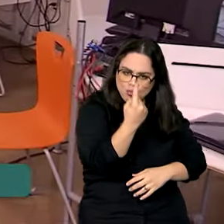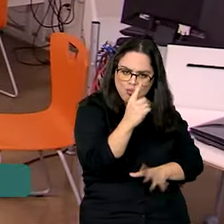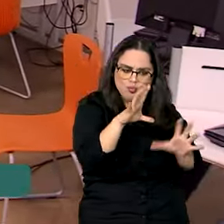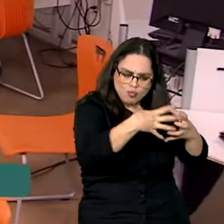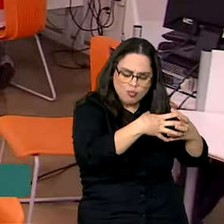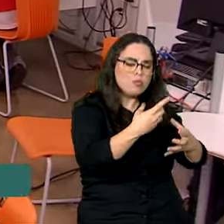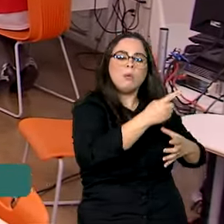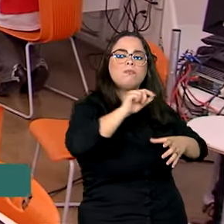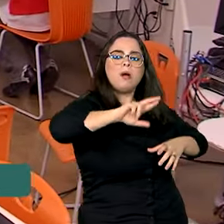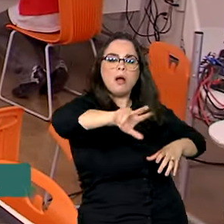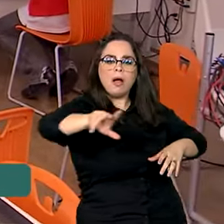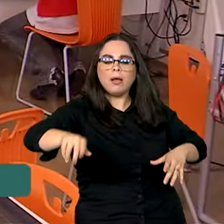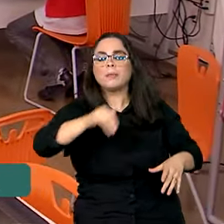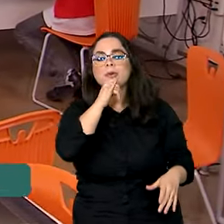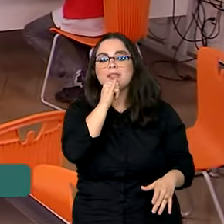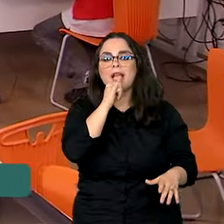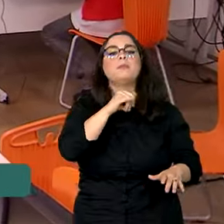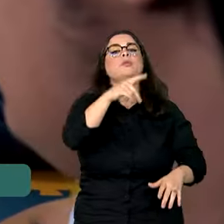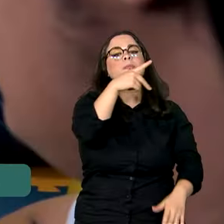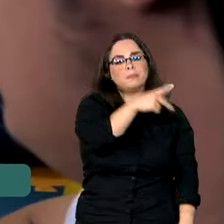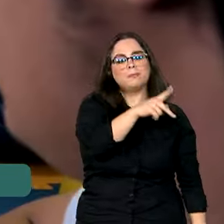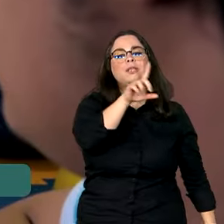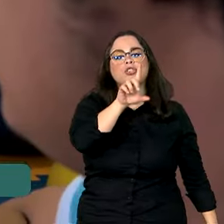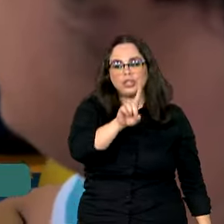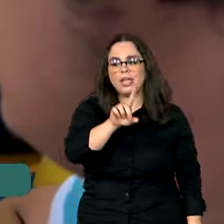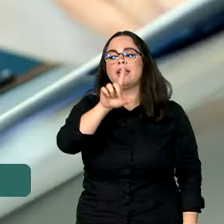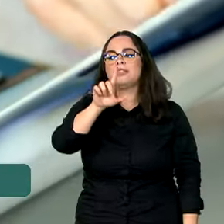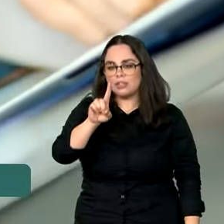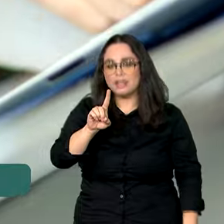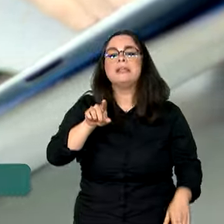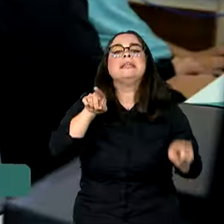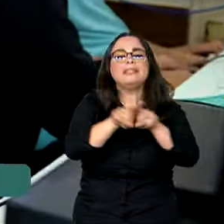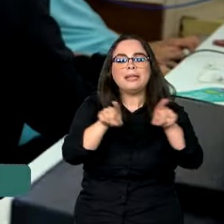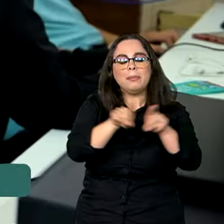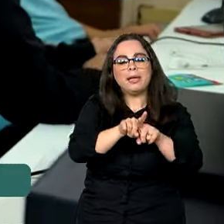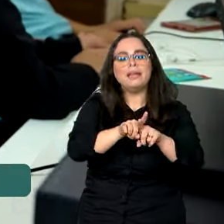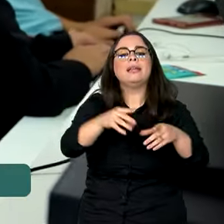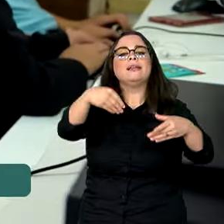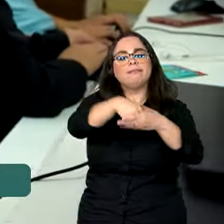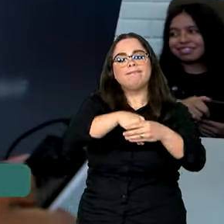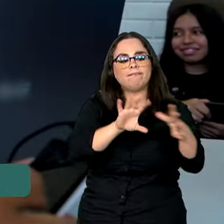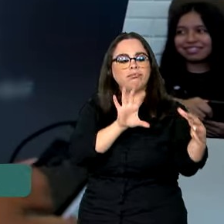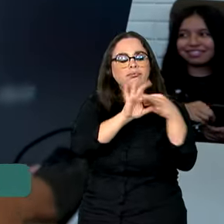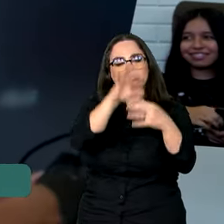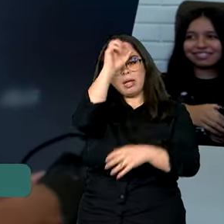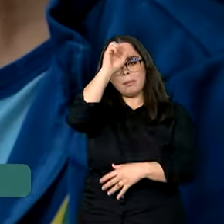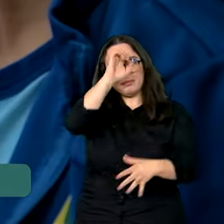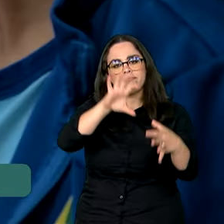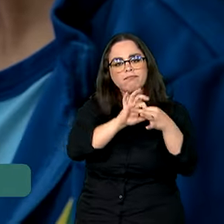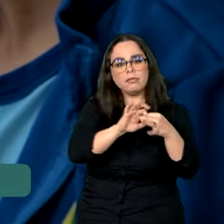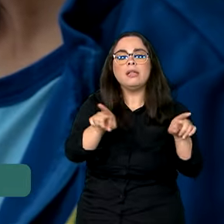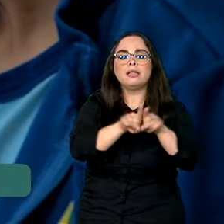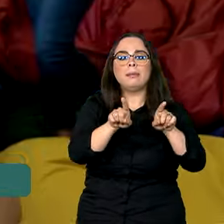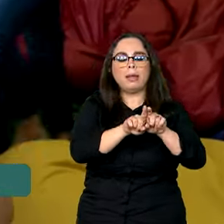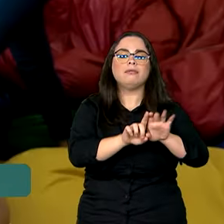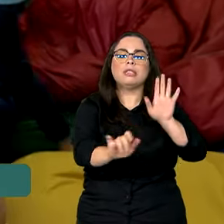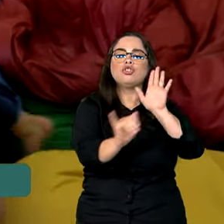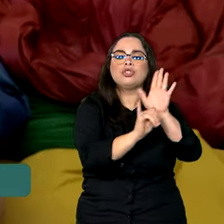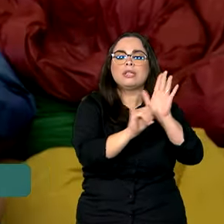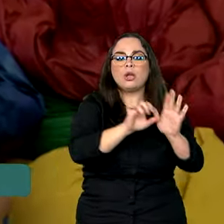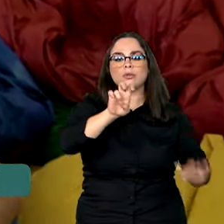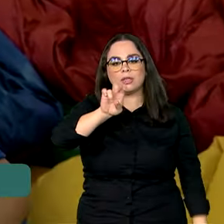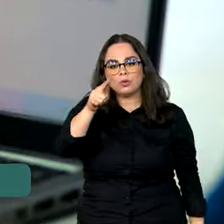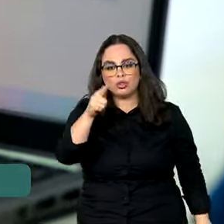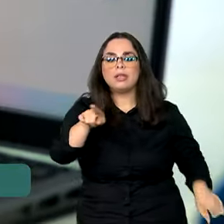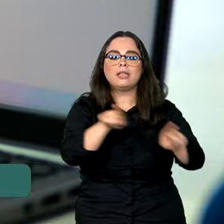dos programas Dinheiro Direto na Escola e do Aprender Conectado. Também tem recursos do edital do 5G e do